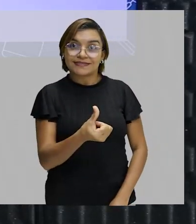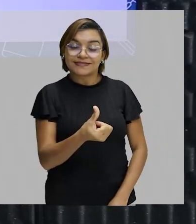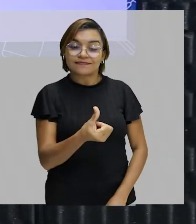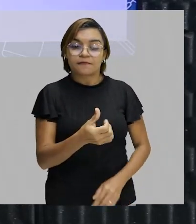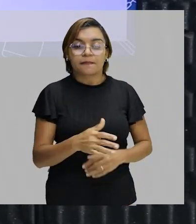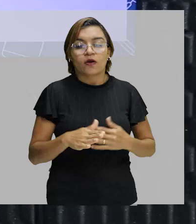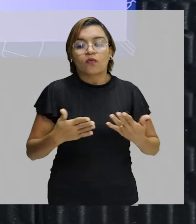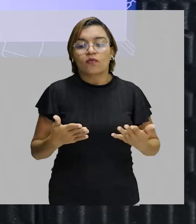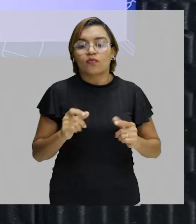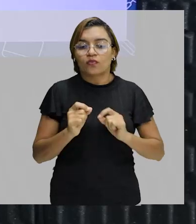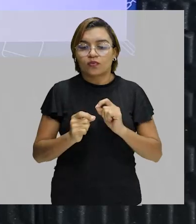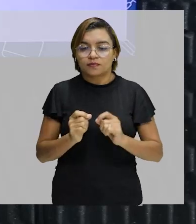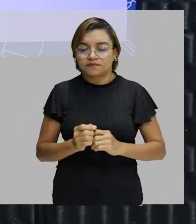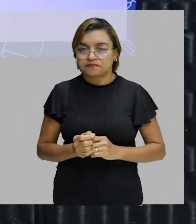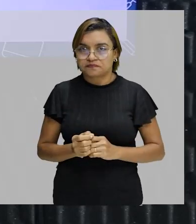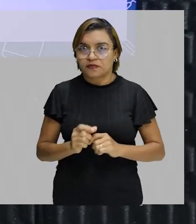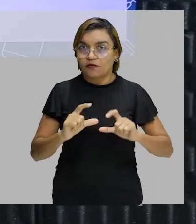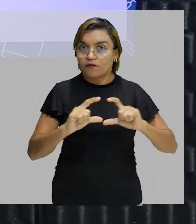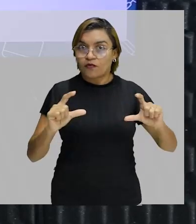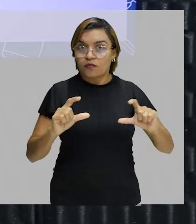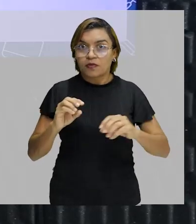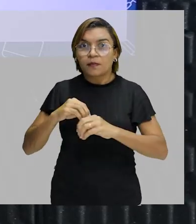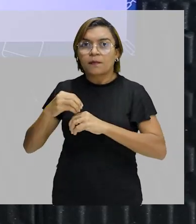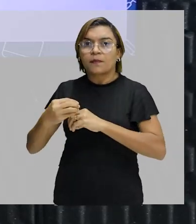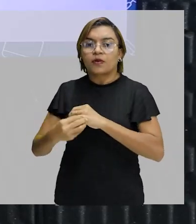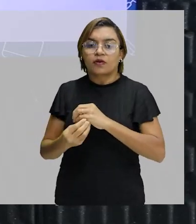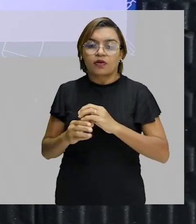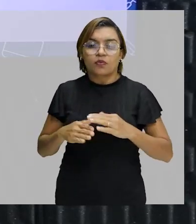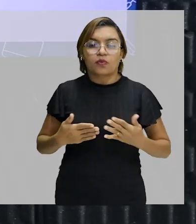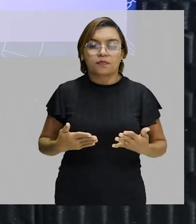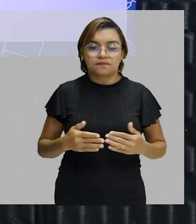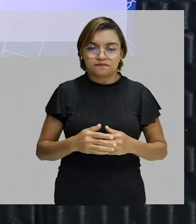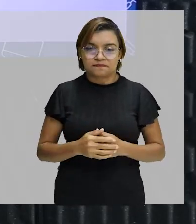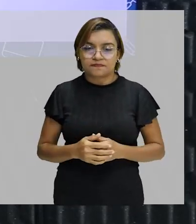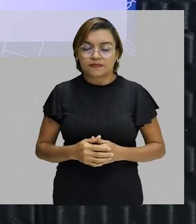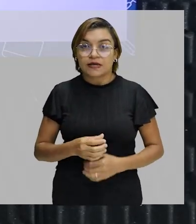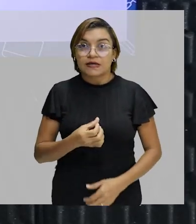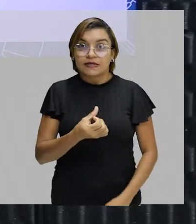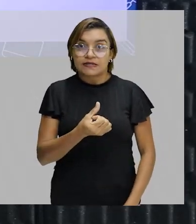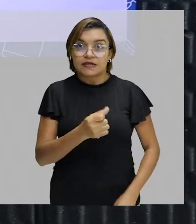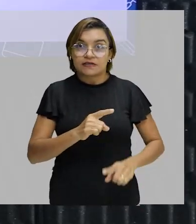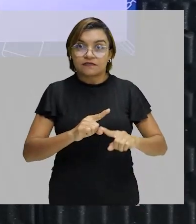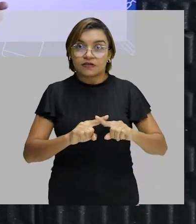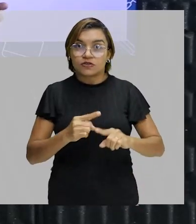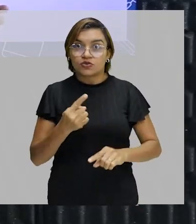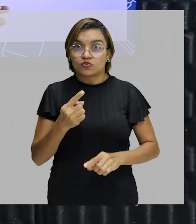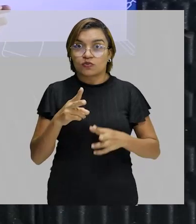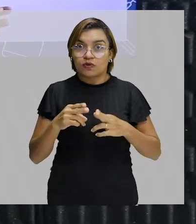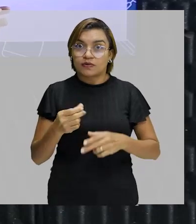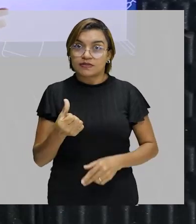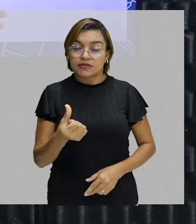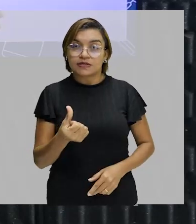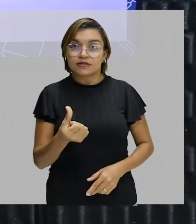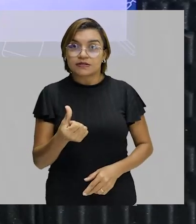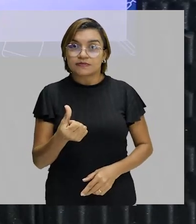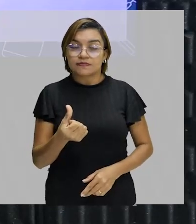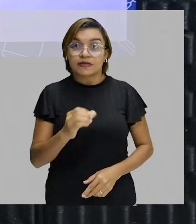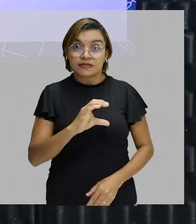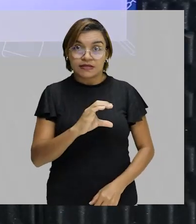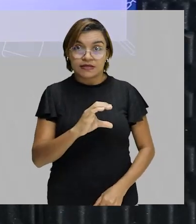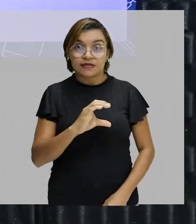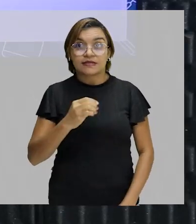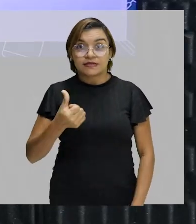Então, qual seria a fórmula molecular? 6 vezes 1, 6,